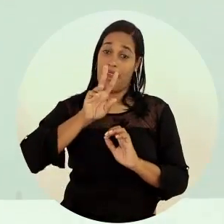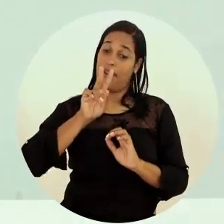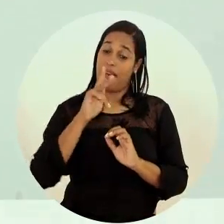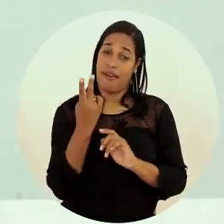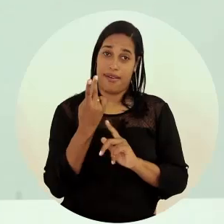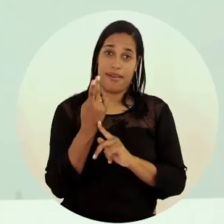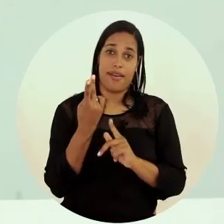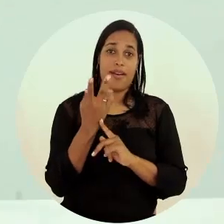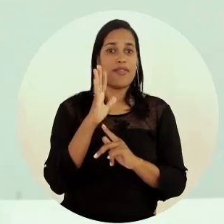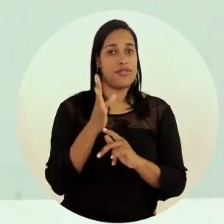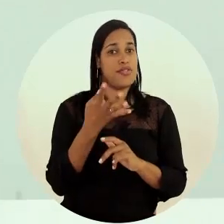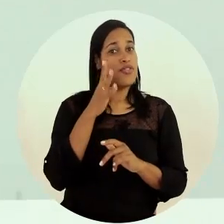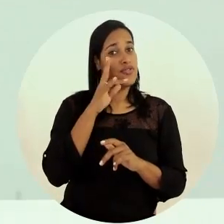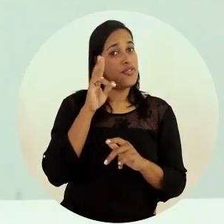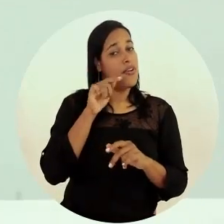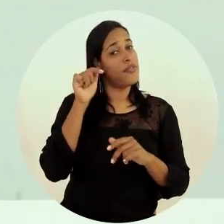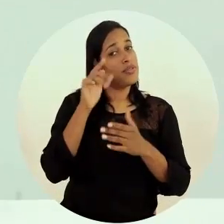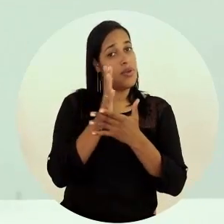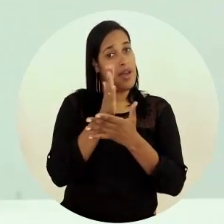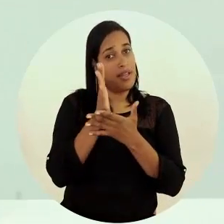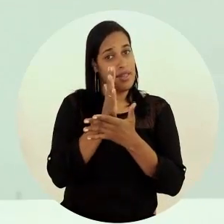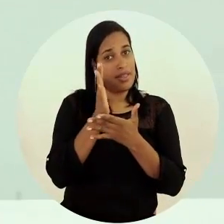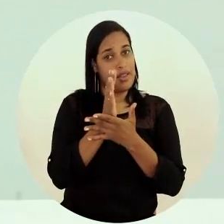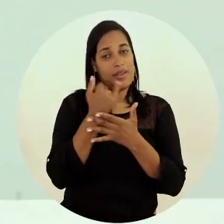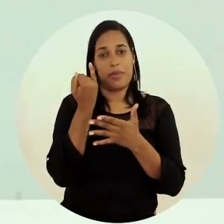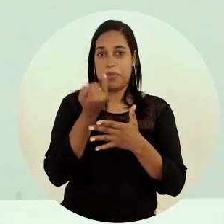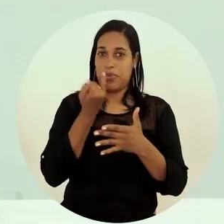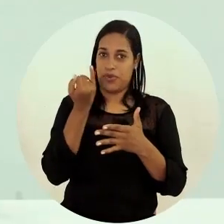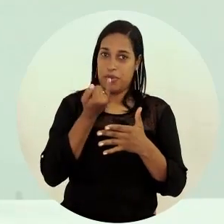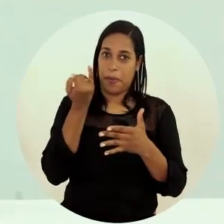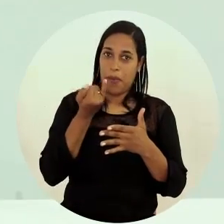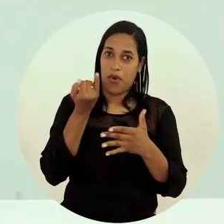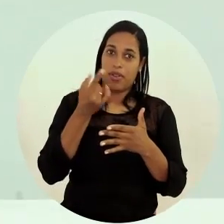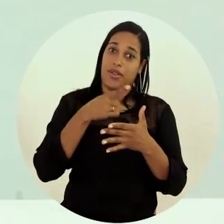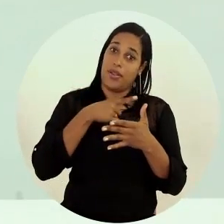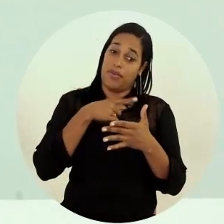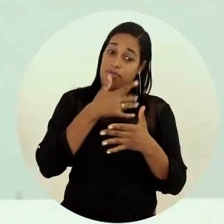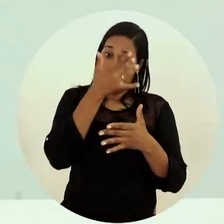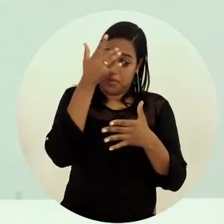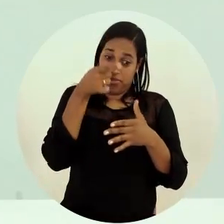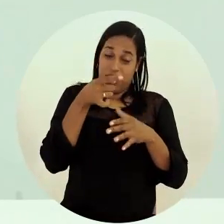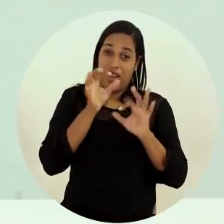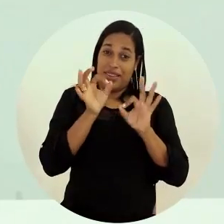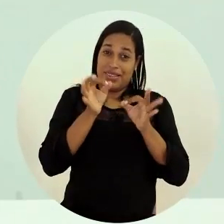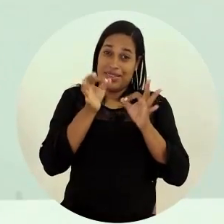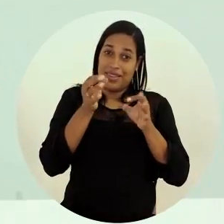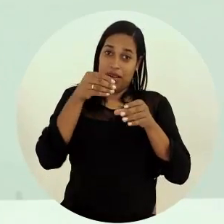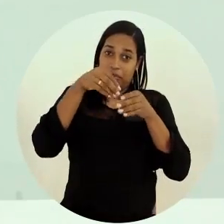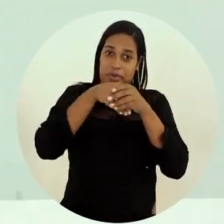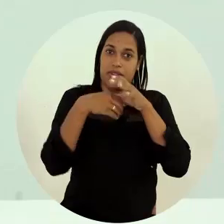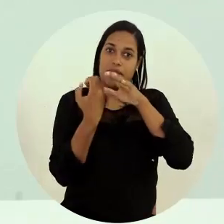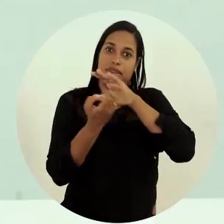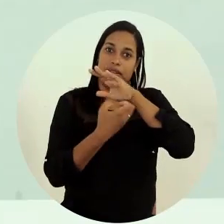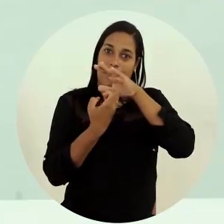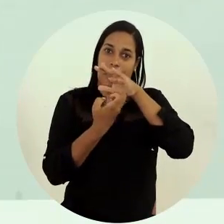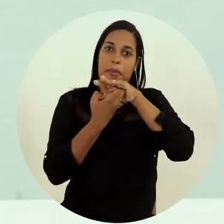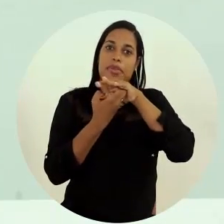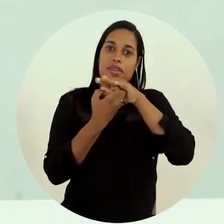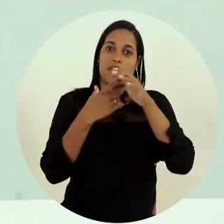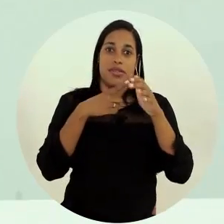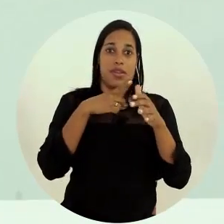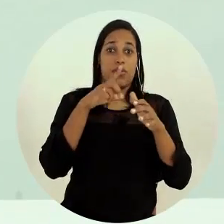seleção, como você já viu no seu caderno, é muito importante para trazer as pessoas certas para dentro da empresa.